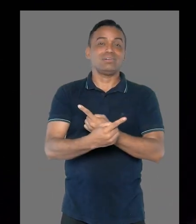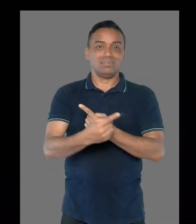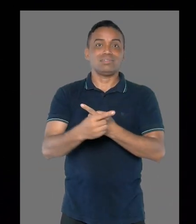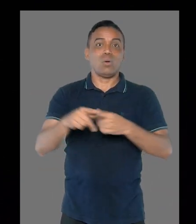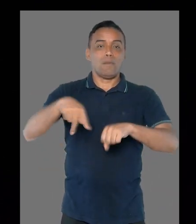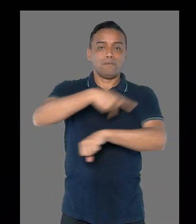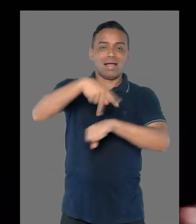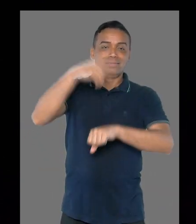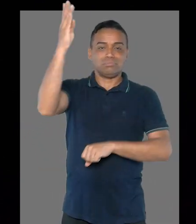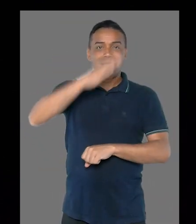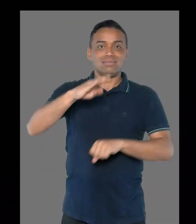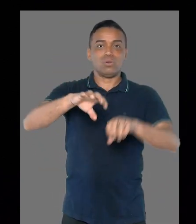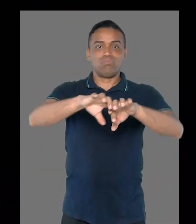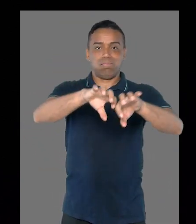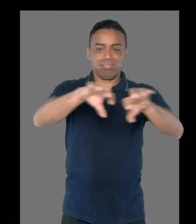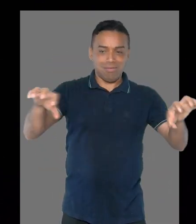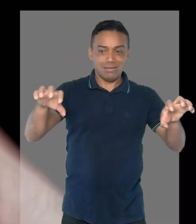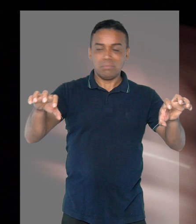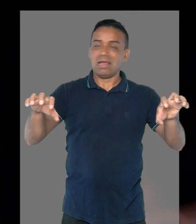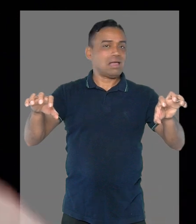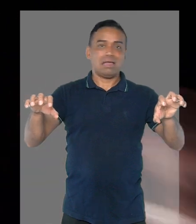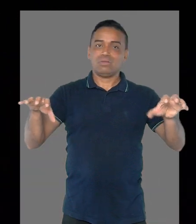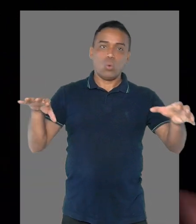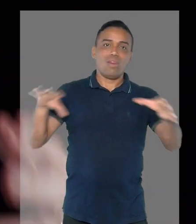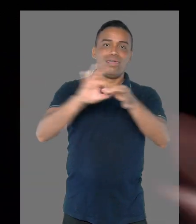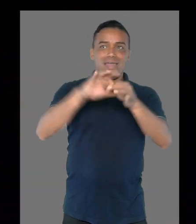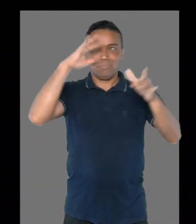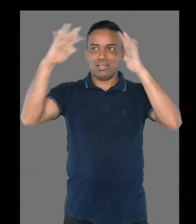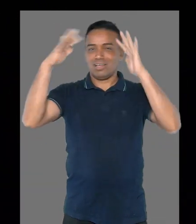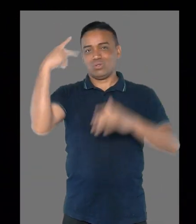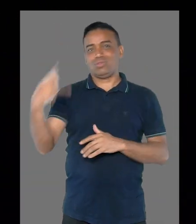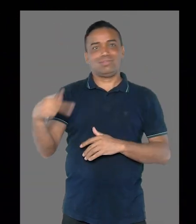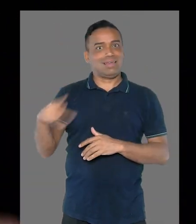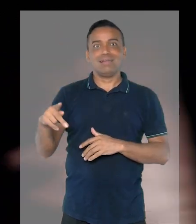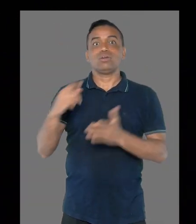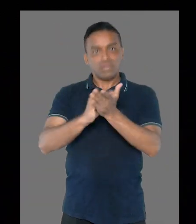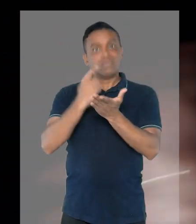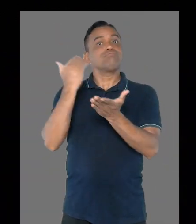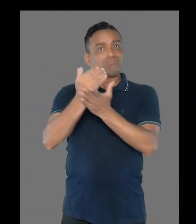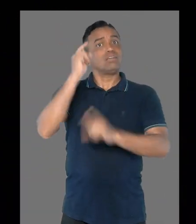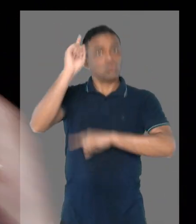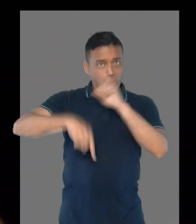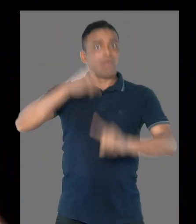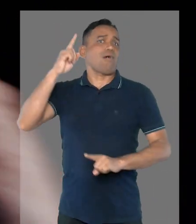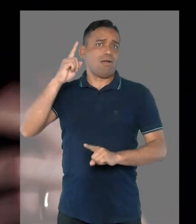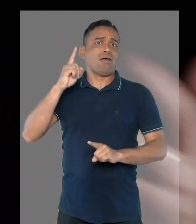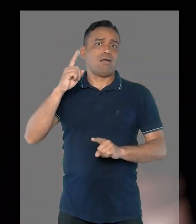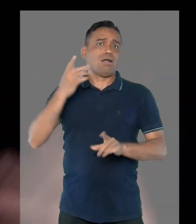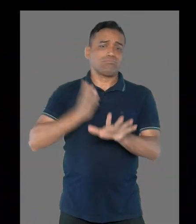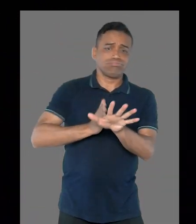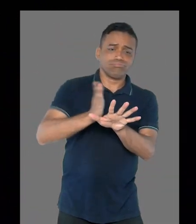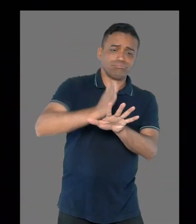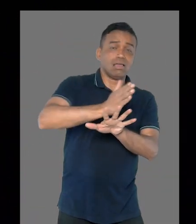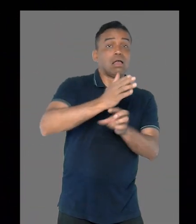país bipolarizado não faz parte do imaginário dele. A gente tem que, de fato, superar essa bipolarização, pensar outras vias, né? Às vezes